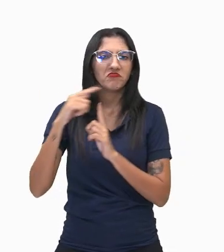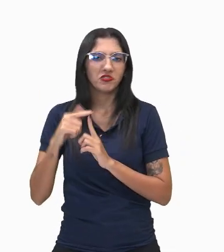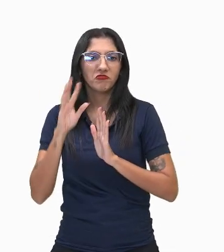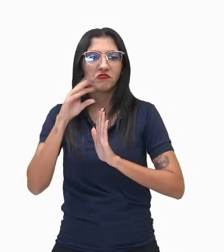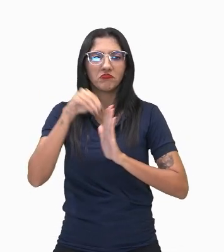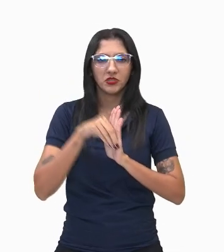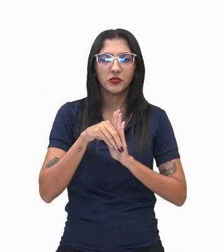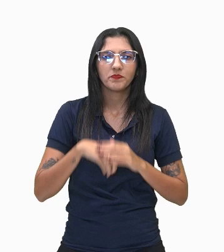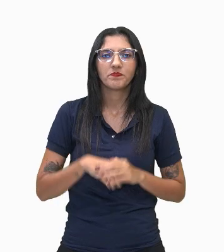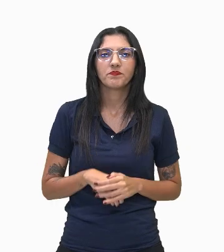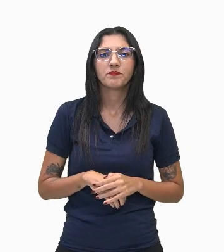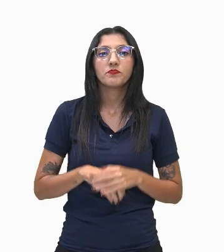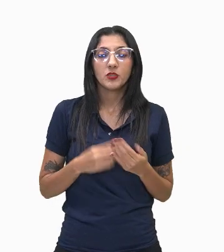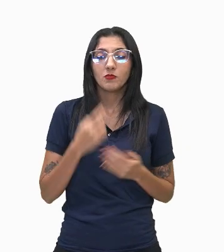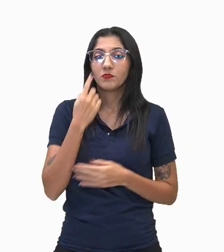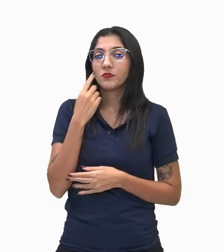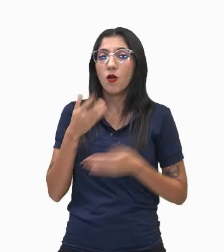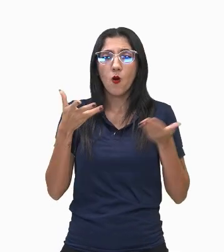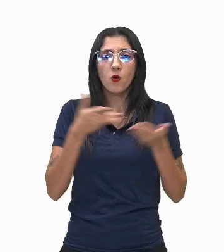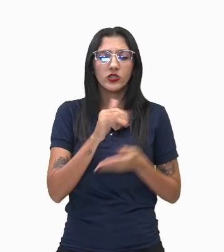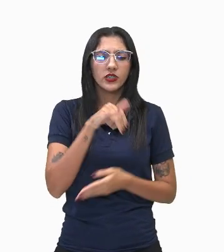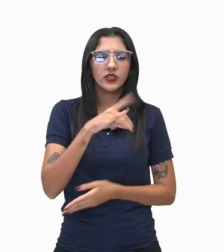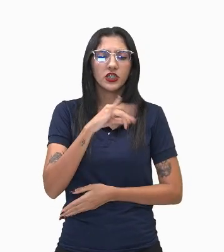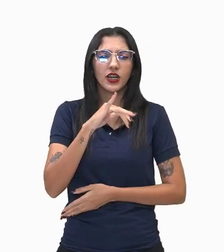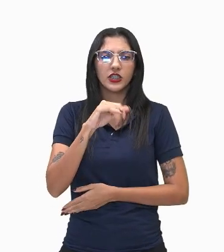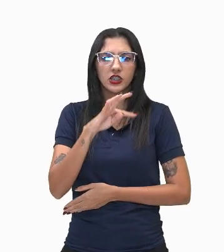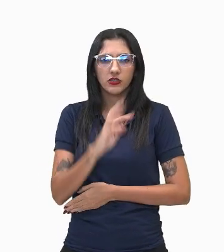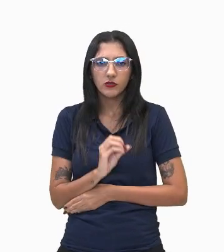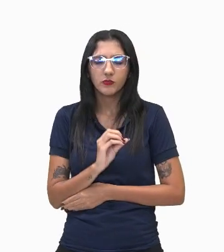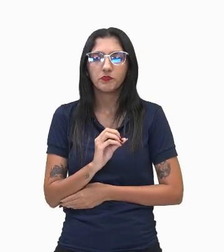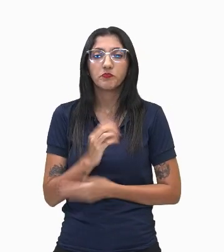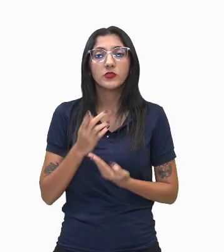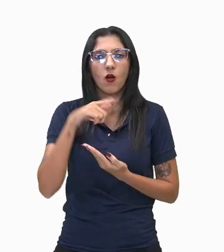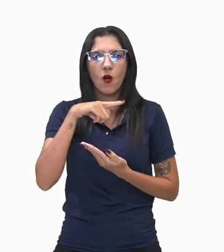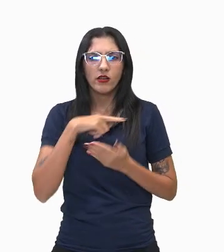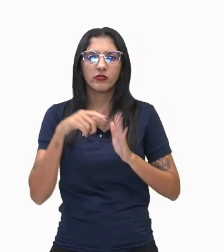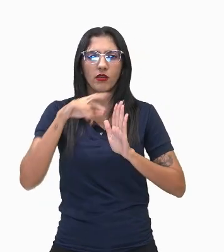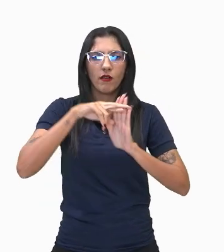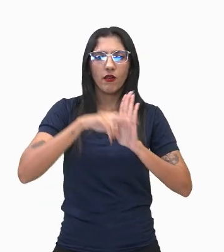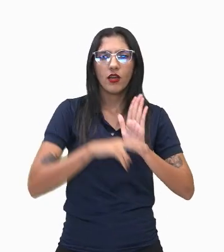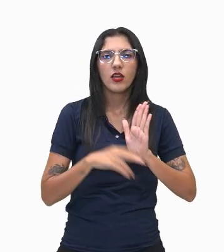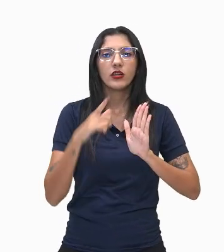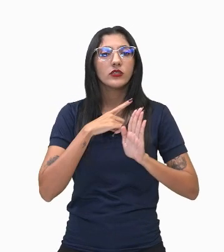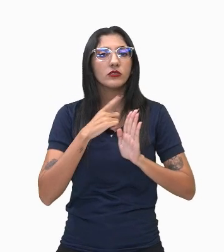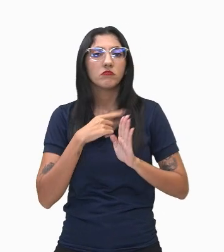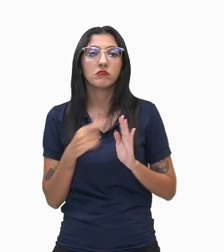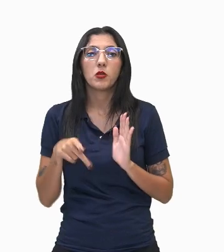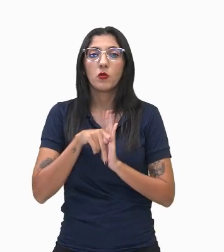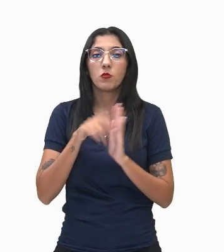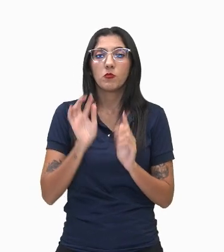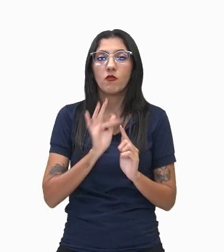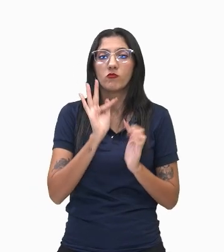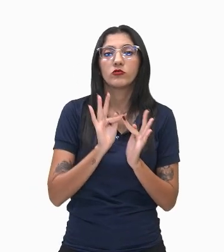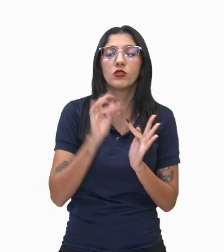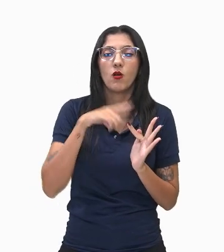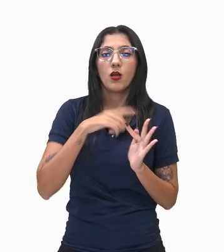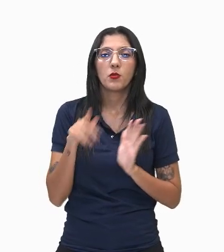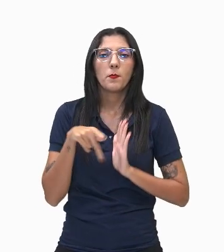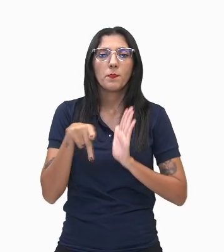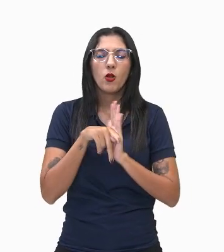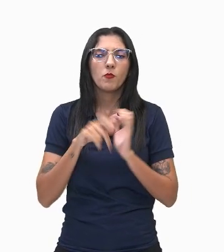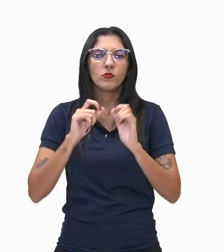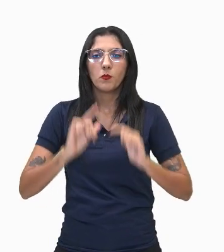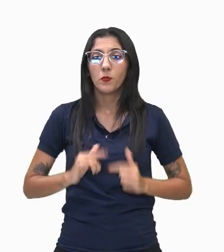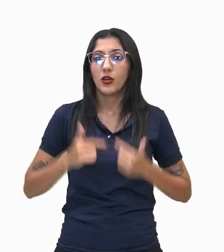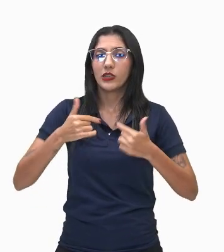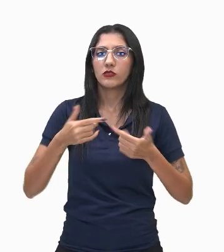Um deles é o presente do indicativo. Por norma, o presente do indicativo tem como função indicar uma ação